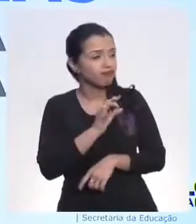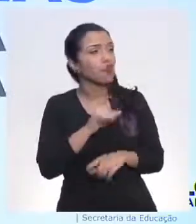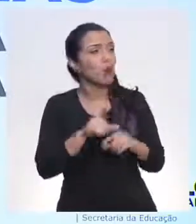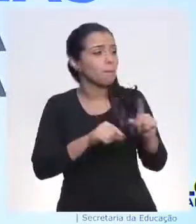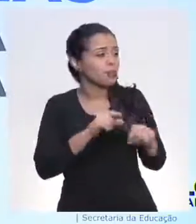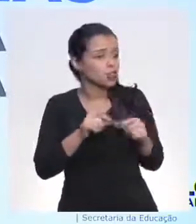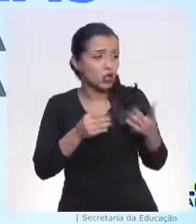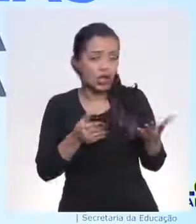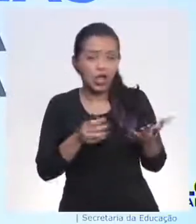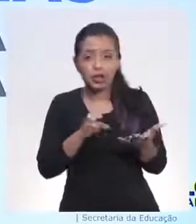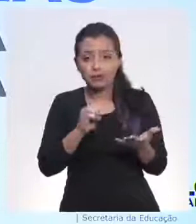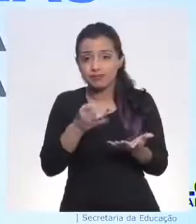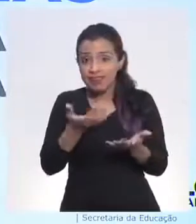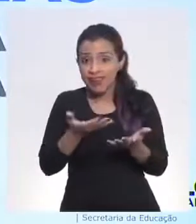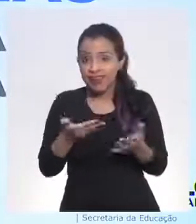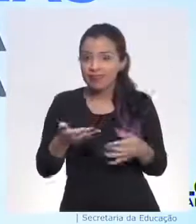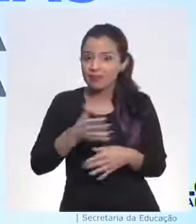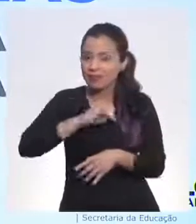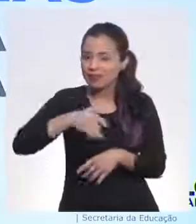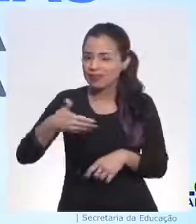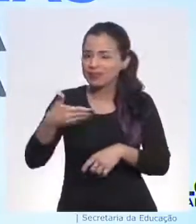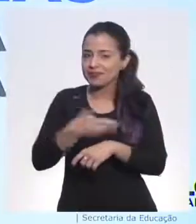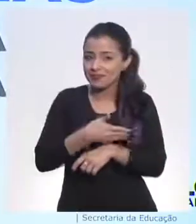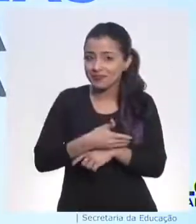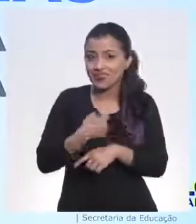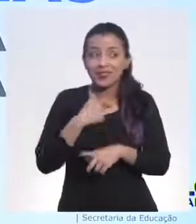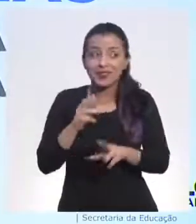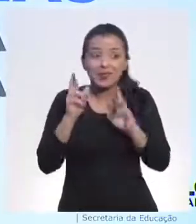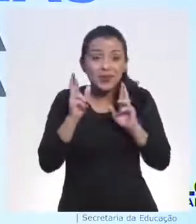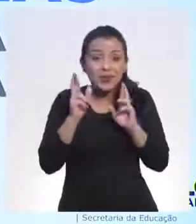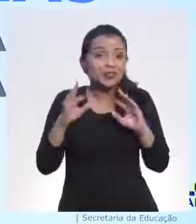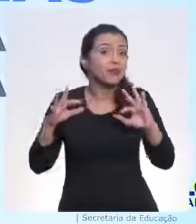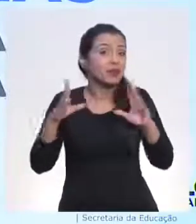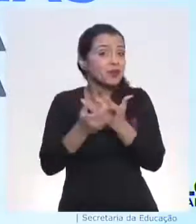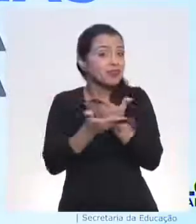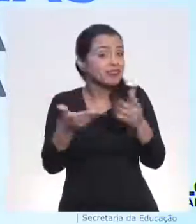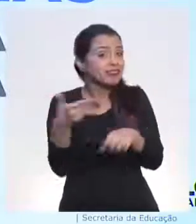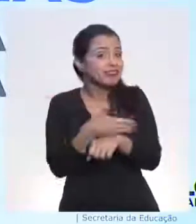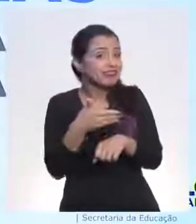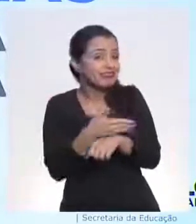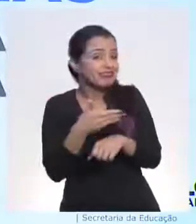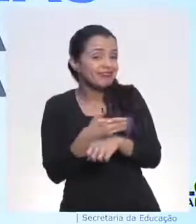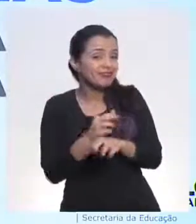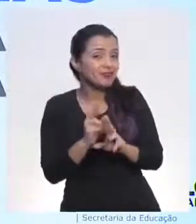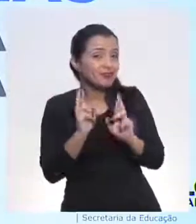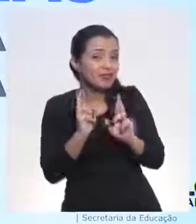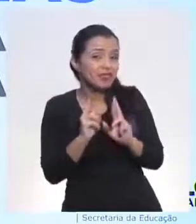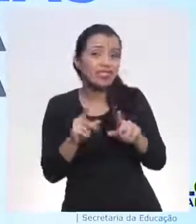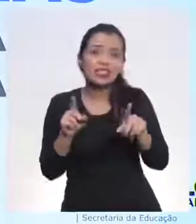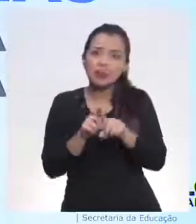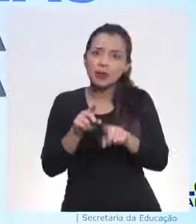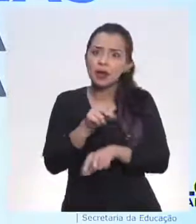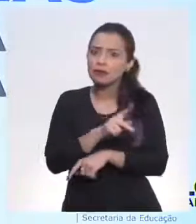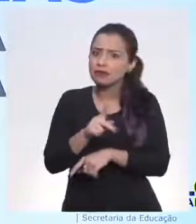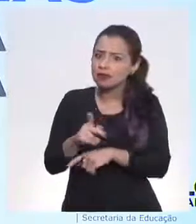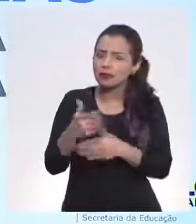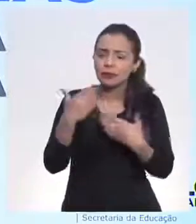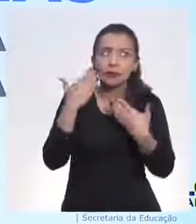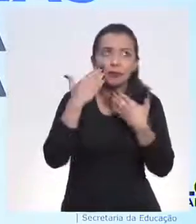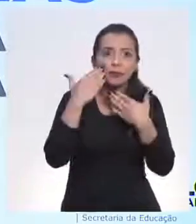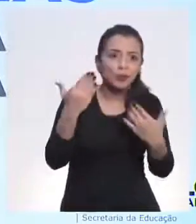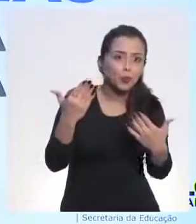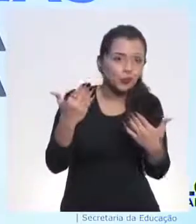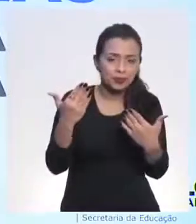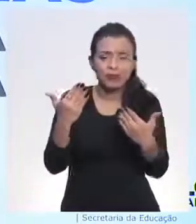participar, quiser entrar nessa daí, gostaria muito da participação de vocês. E, claro, professores, muito obrigado.